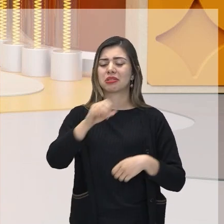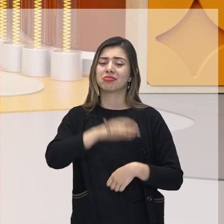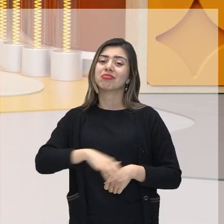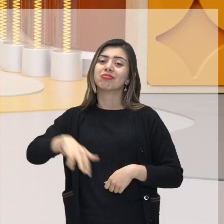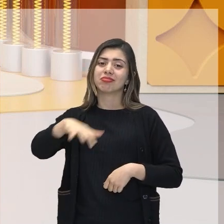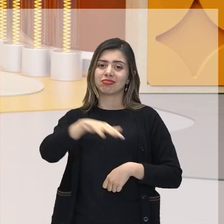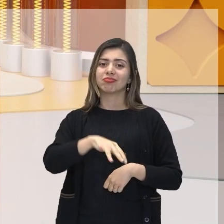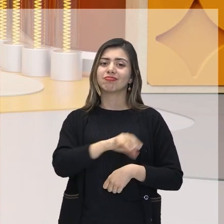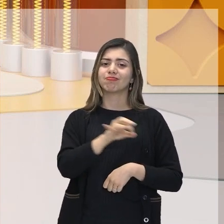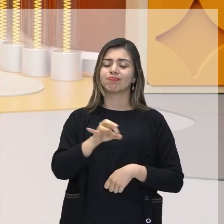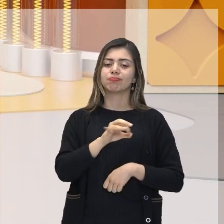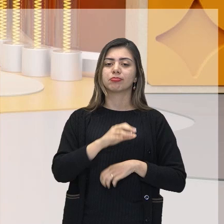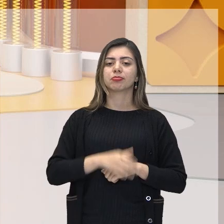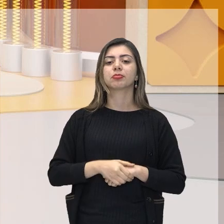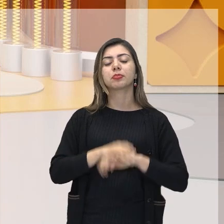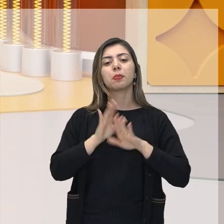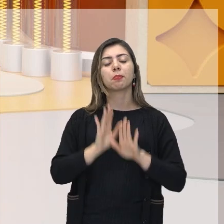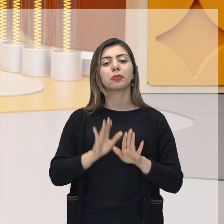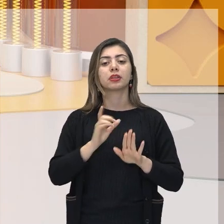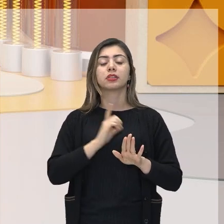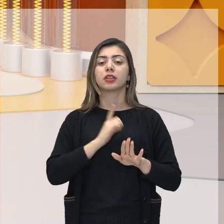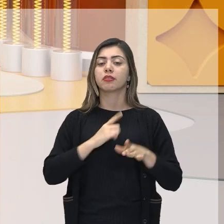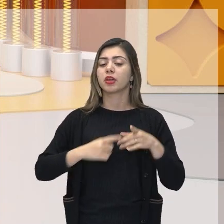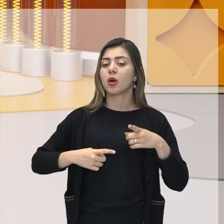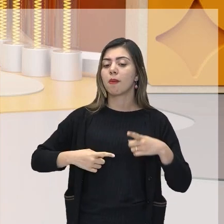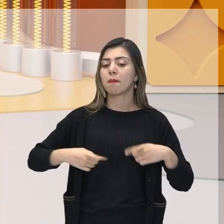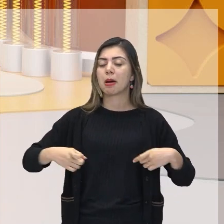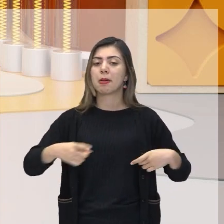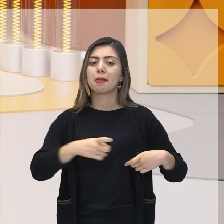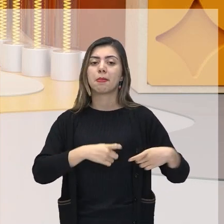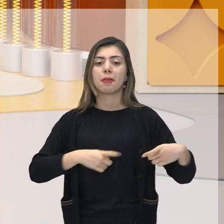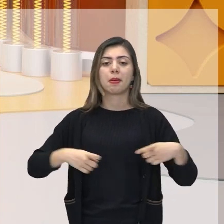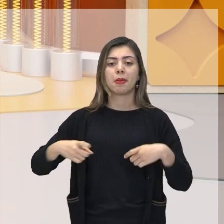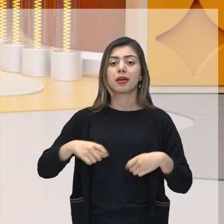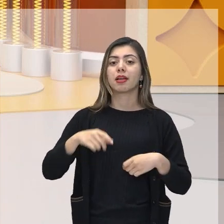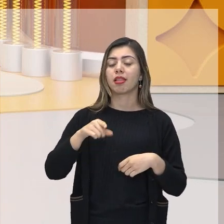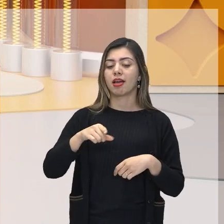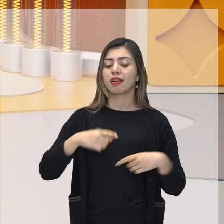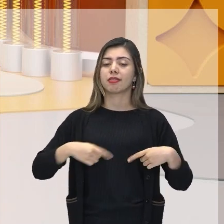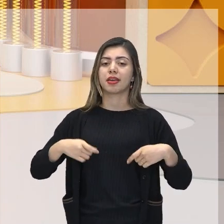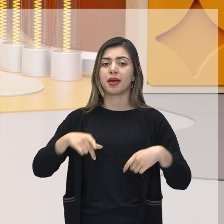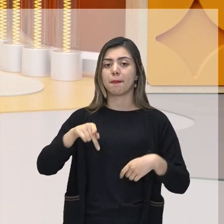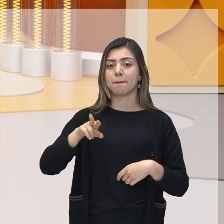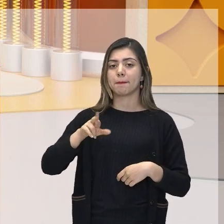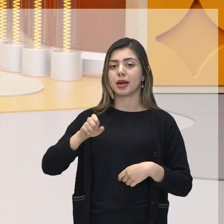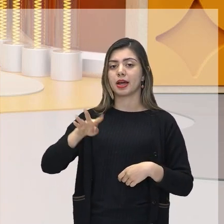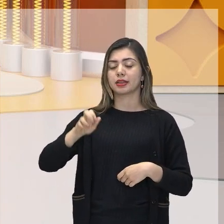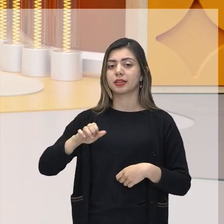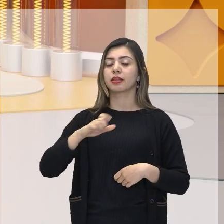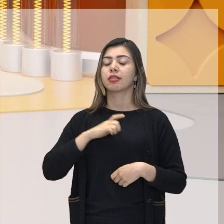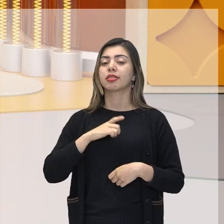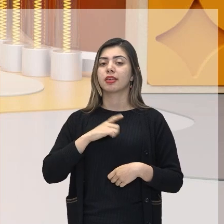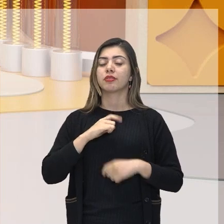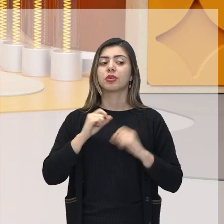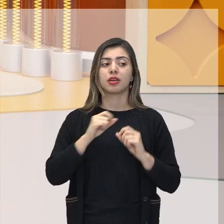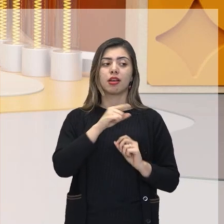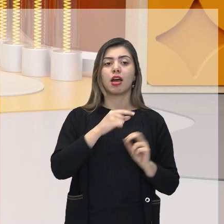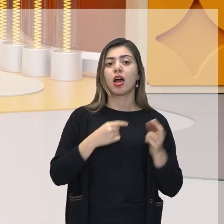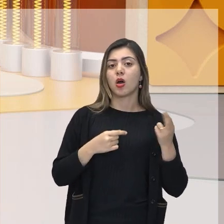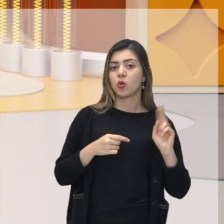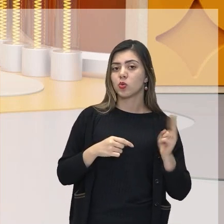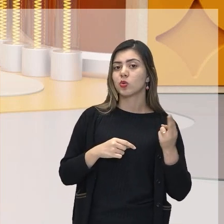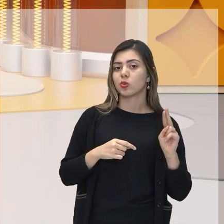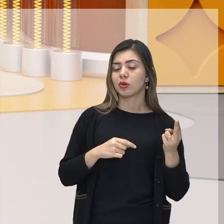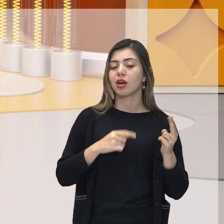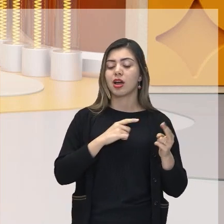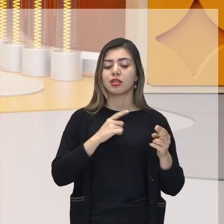território. Mais um conflito, que basicamente é a Guerra da Prata entre o Uruguai ali, a Guerra Civil Uruguaia,